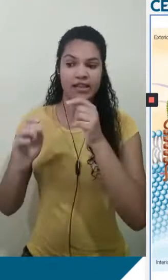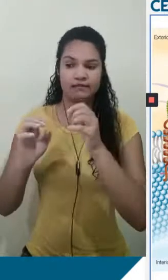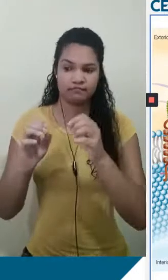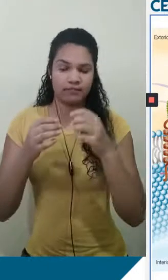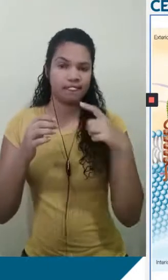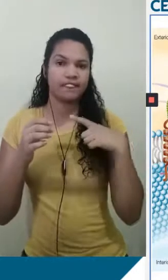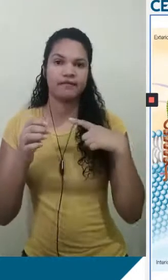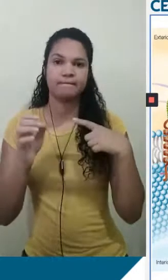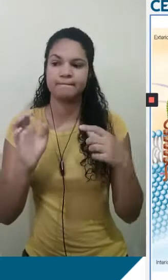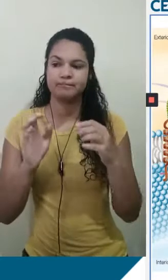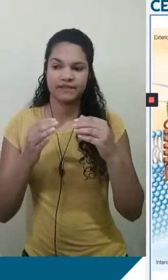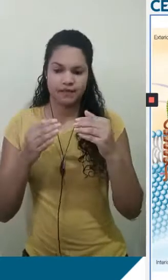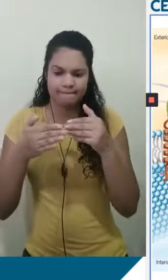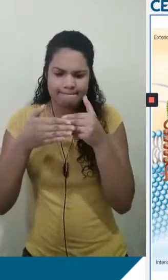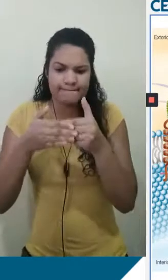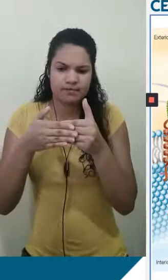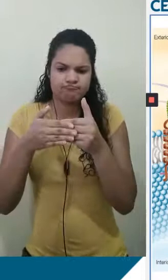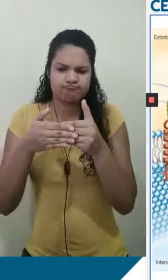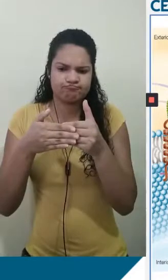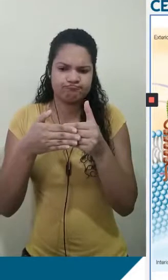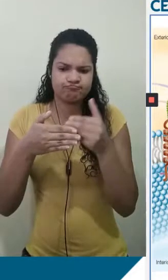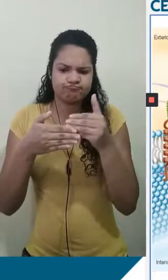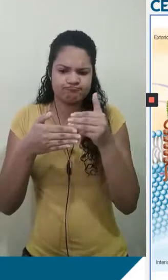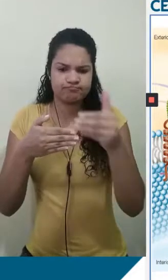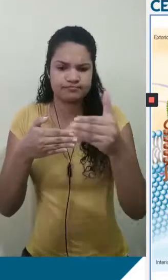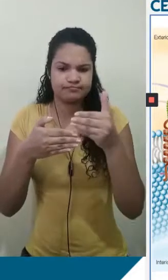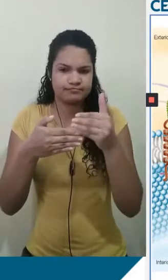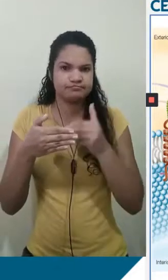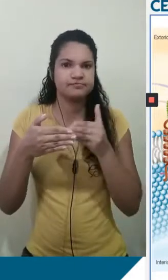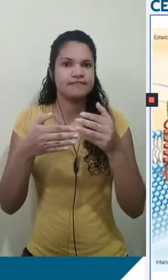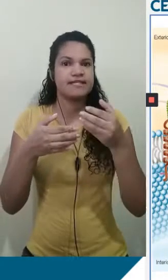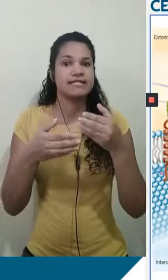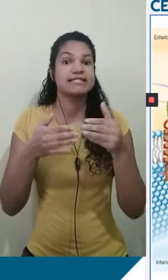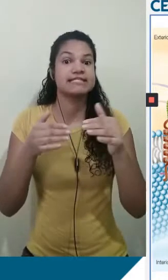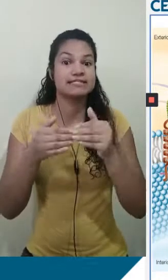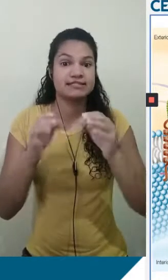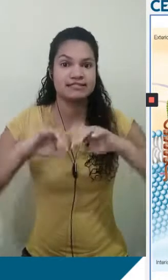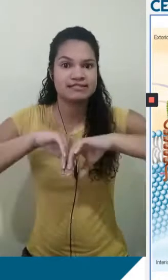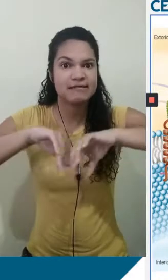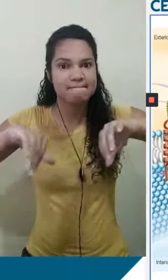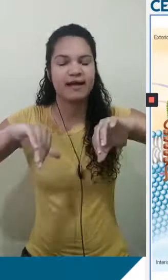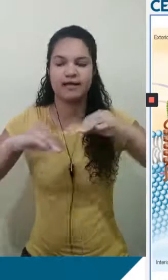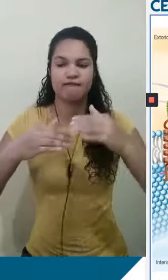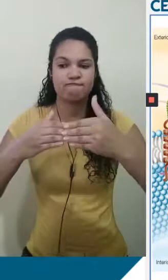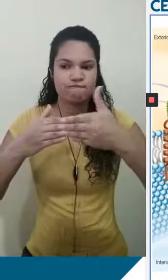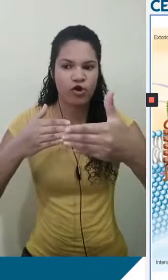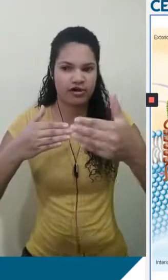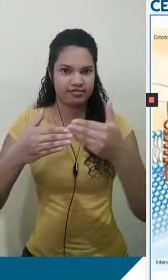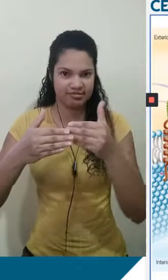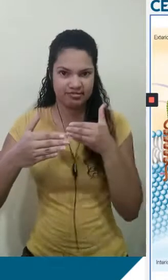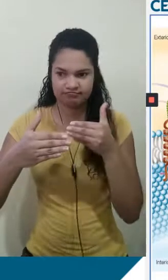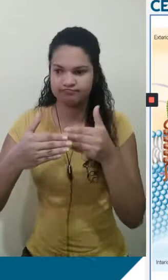membrana, ela é flexível, torná-la flexível, não é uma estrutura rígida, mal comparando de novo, como se fosse uma